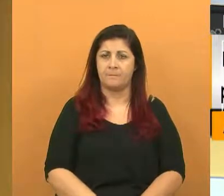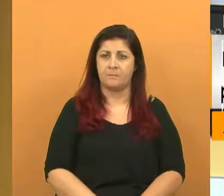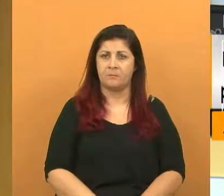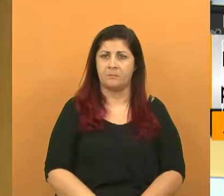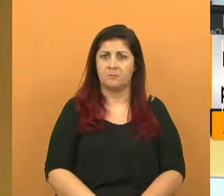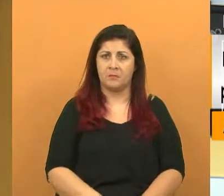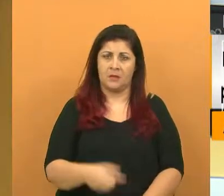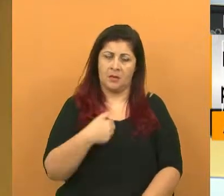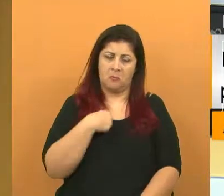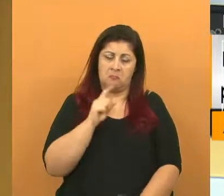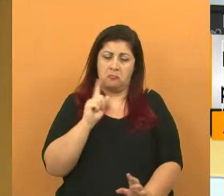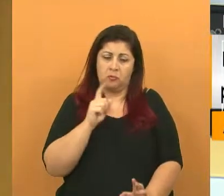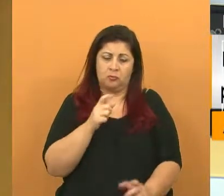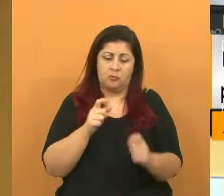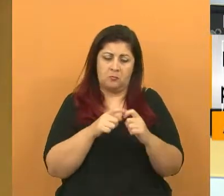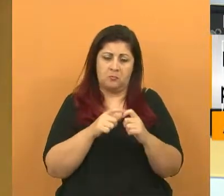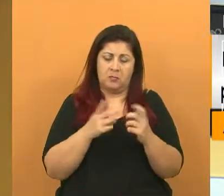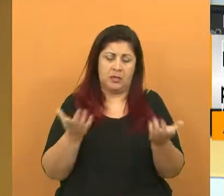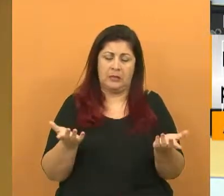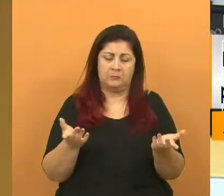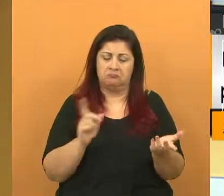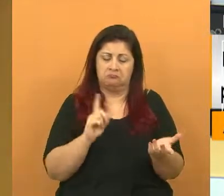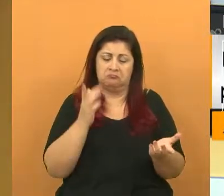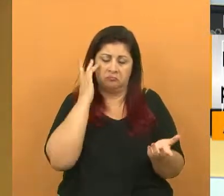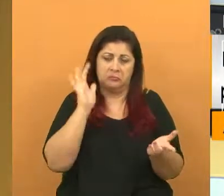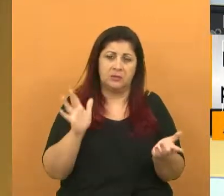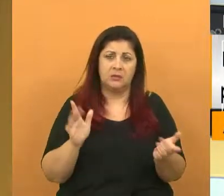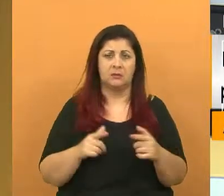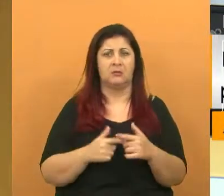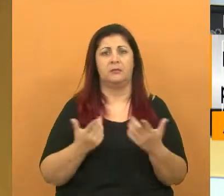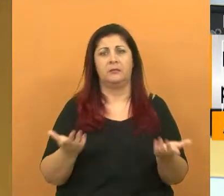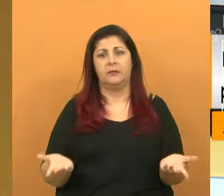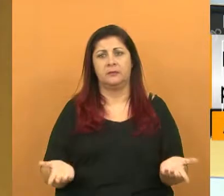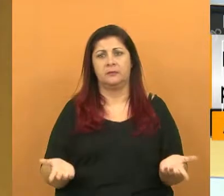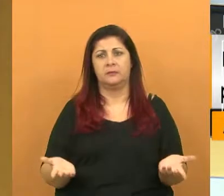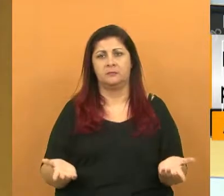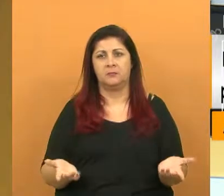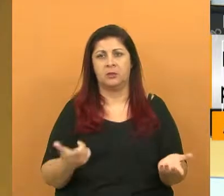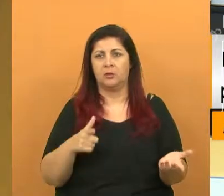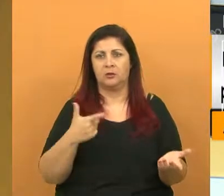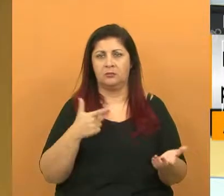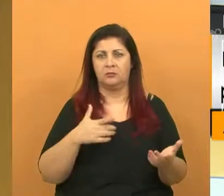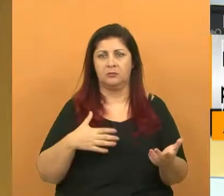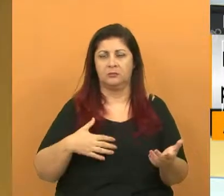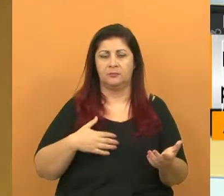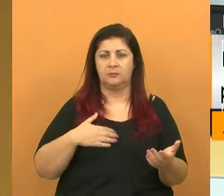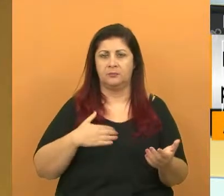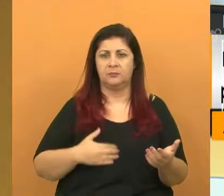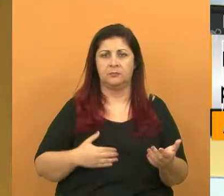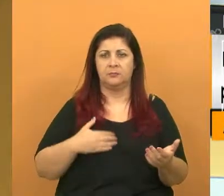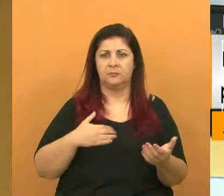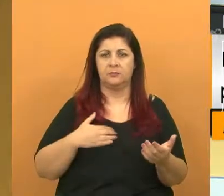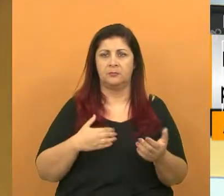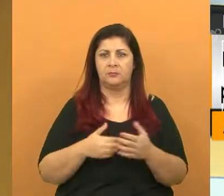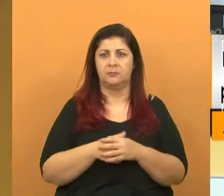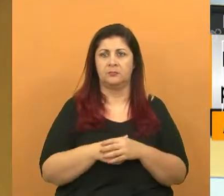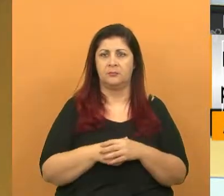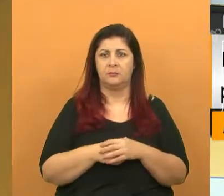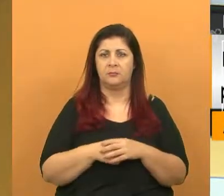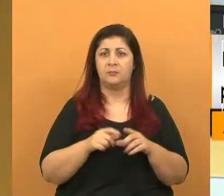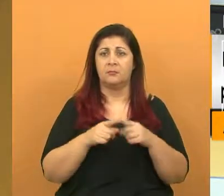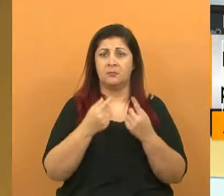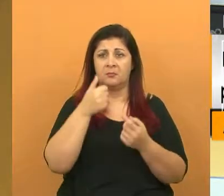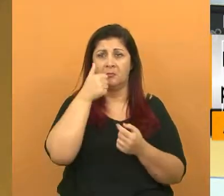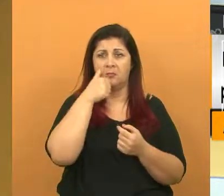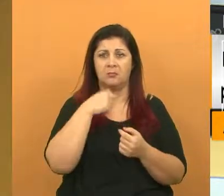Eu não sou médico, não sou especialista, não tenho mama aqui, ó. Eu não tenho, mas mulher